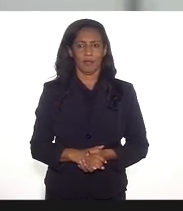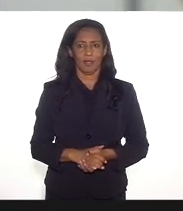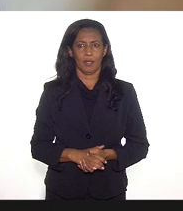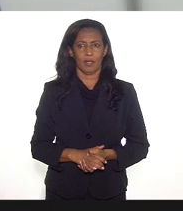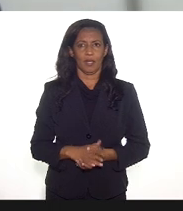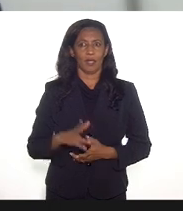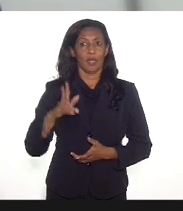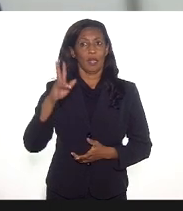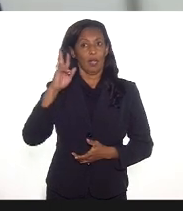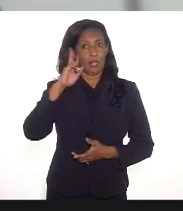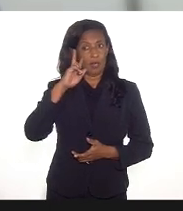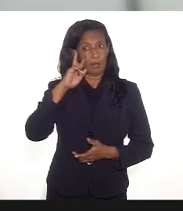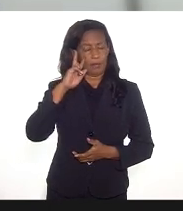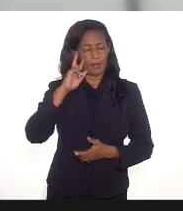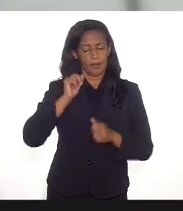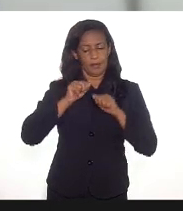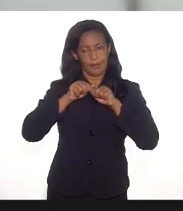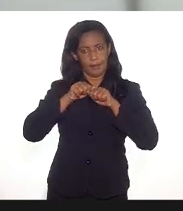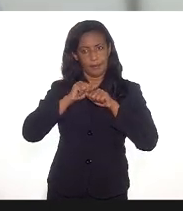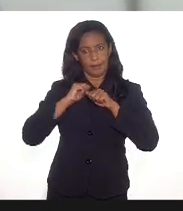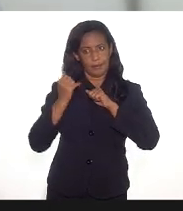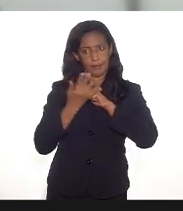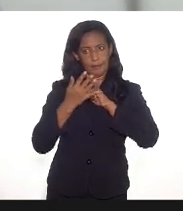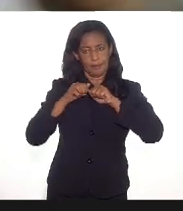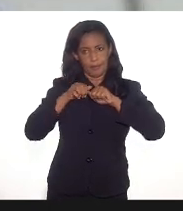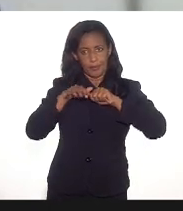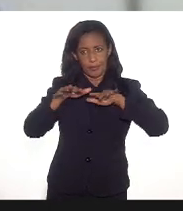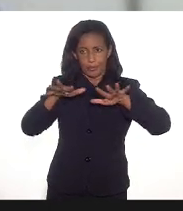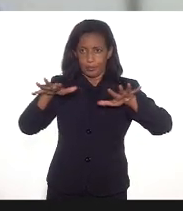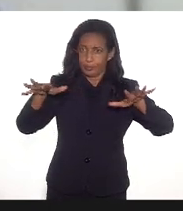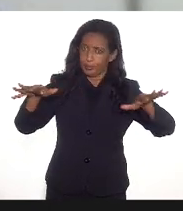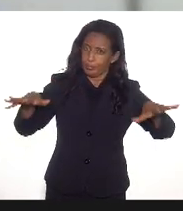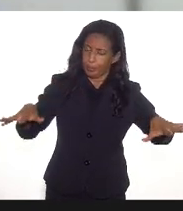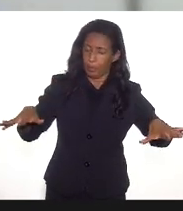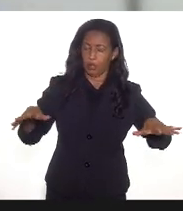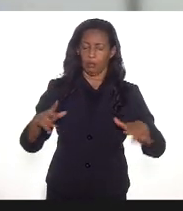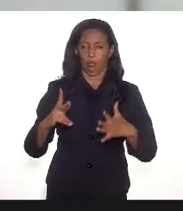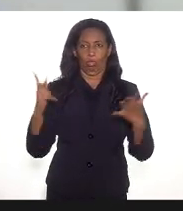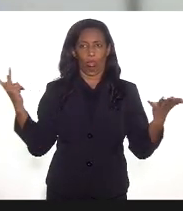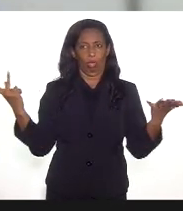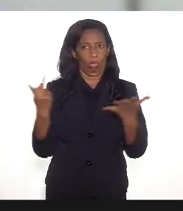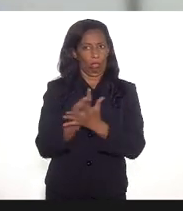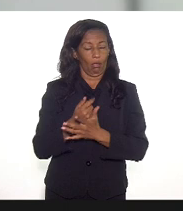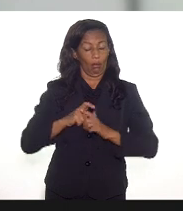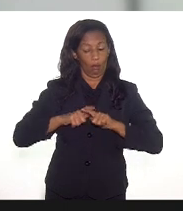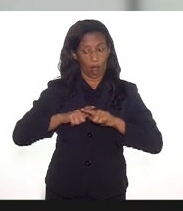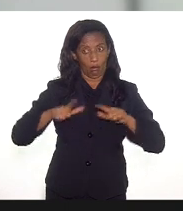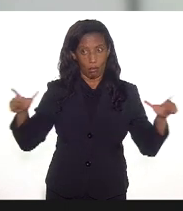uma pandemia, que é um evento destrutivo de grande magnitude,